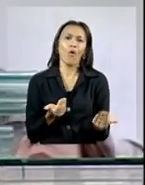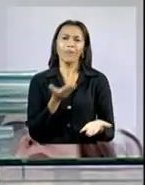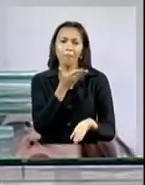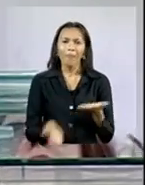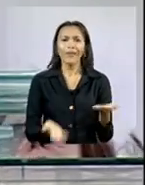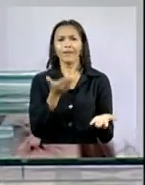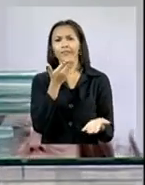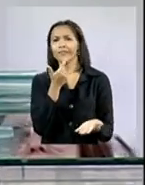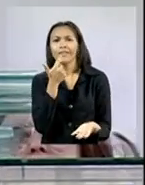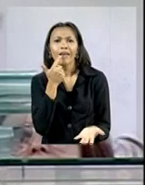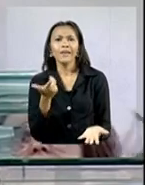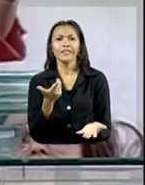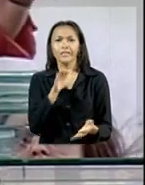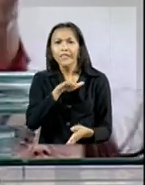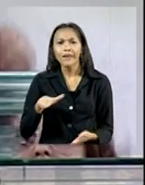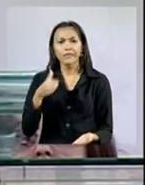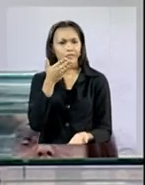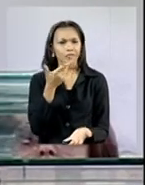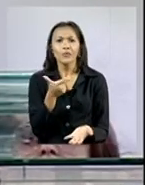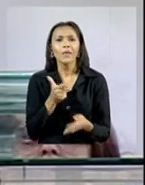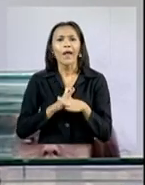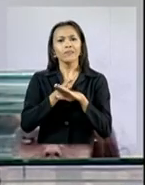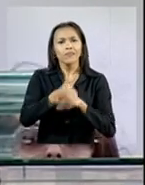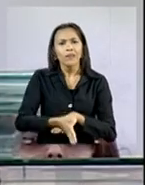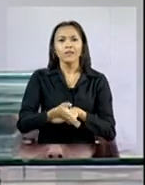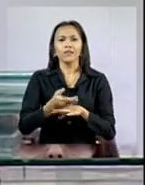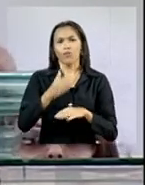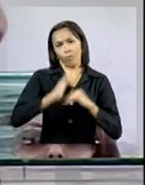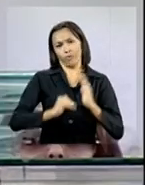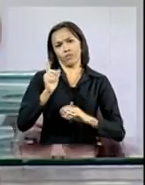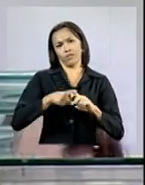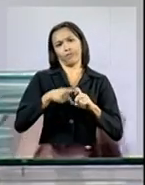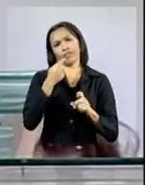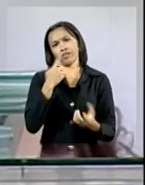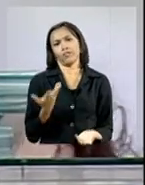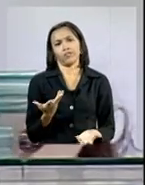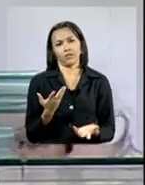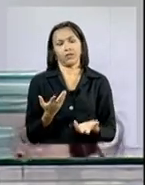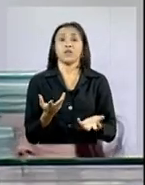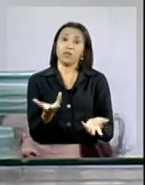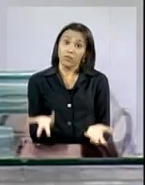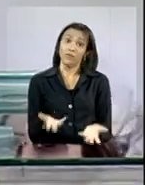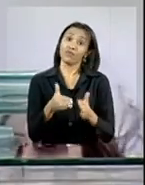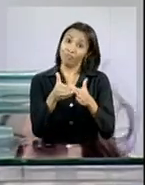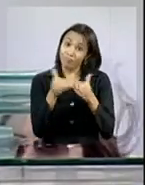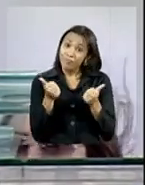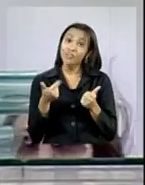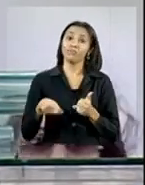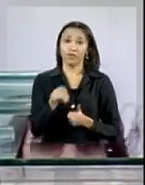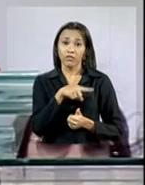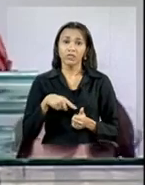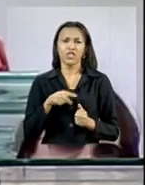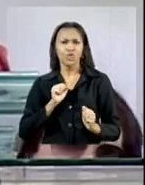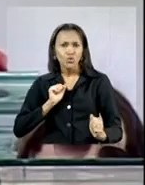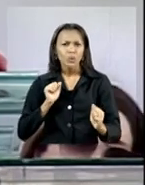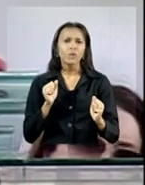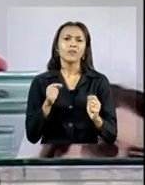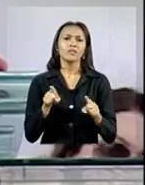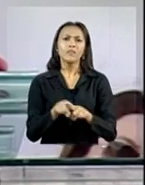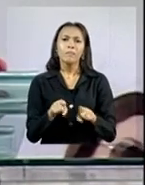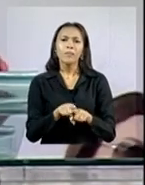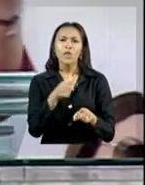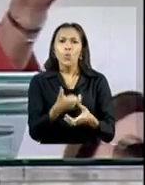os dentes ou que criança não tem acesso ao dentista então eu vou fazer um apelo junto com uma